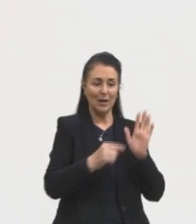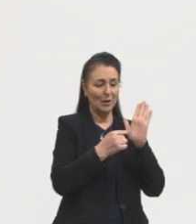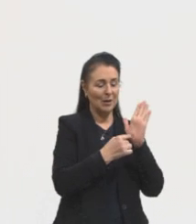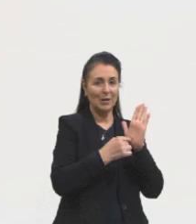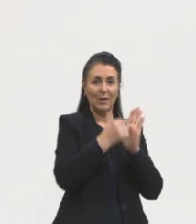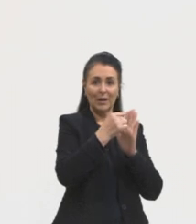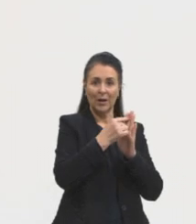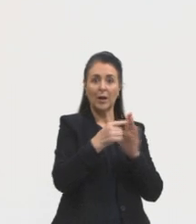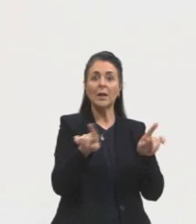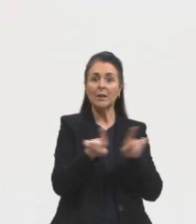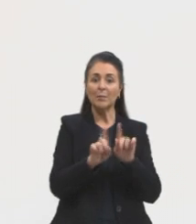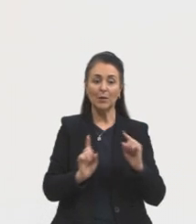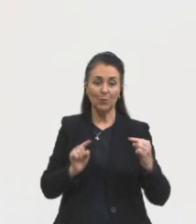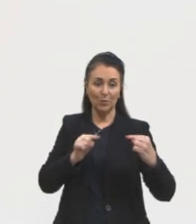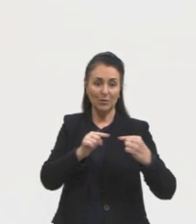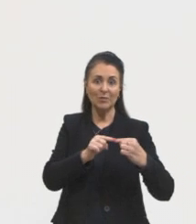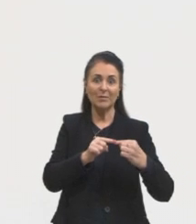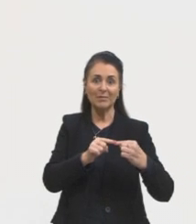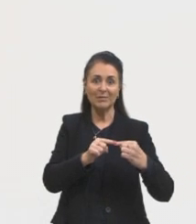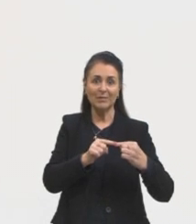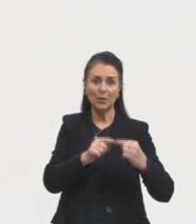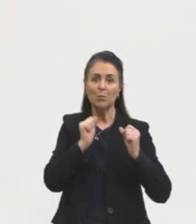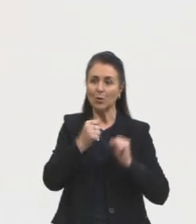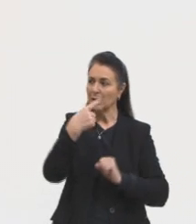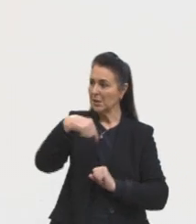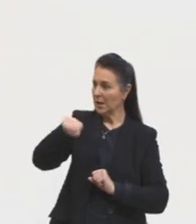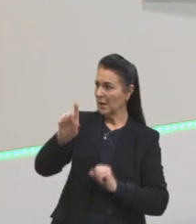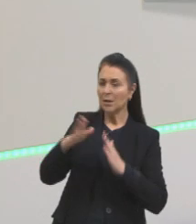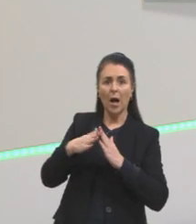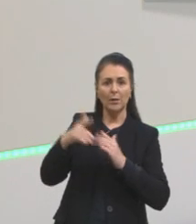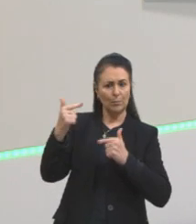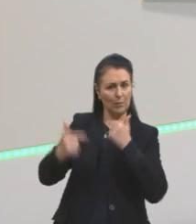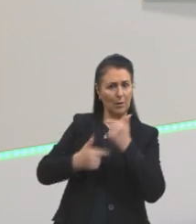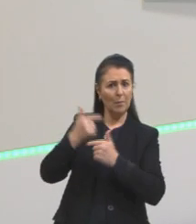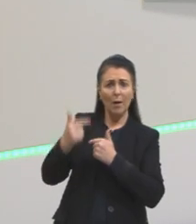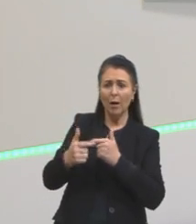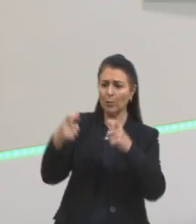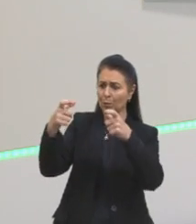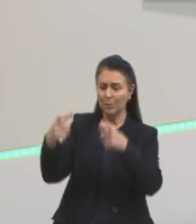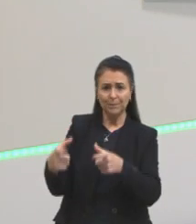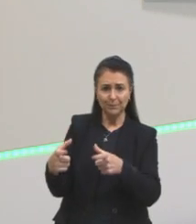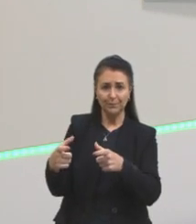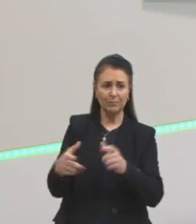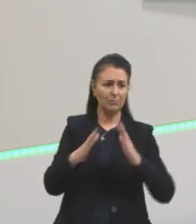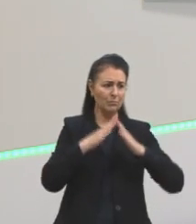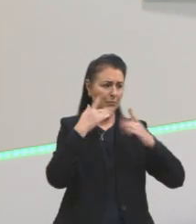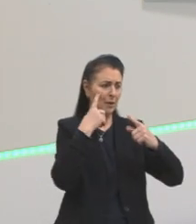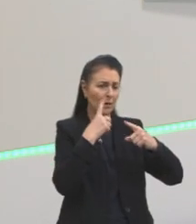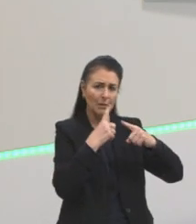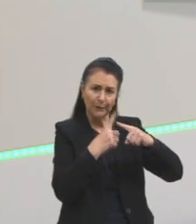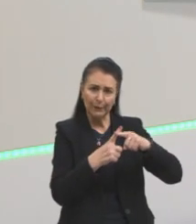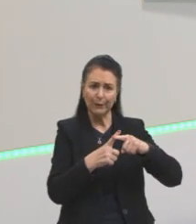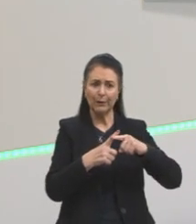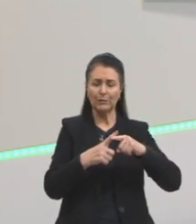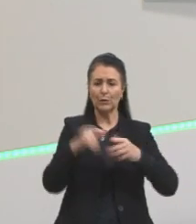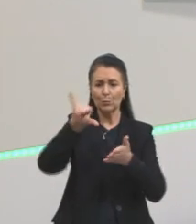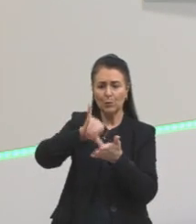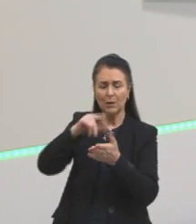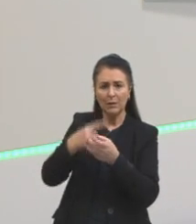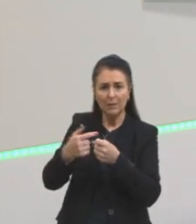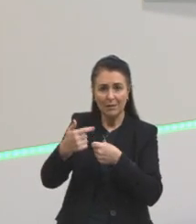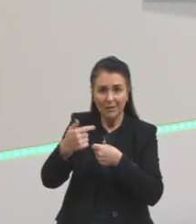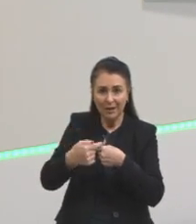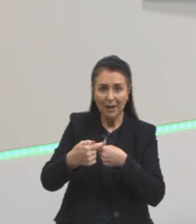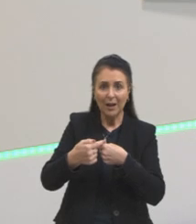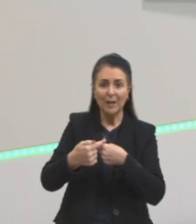aqui né do nosso objetivo que pode ser sair de casa até o trabalho pode ser sair de casa até a igreja pode sair de casa até o centro da cidade